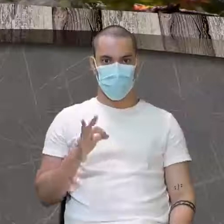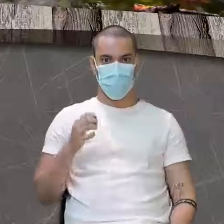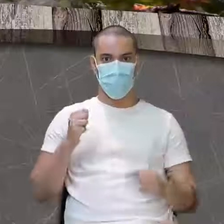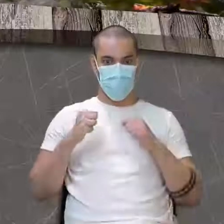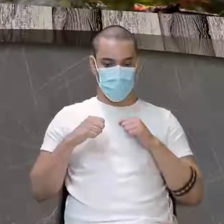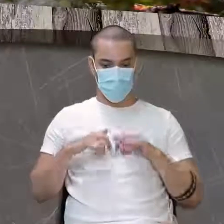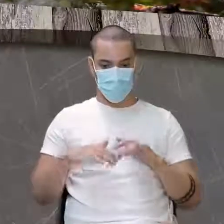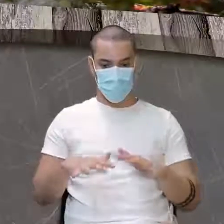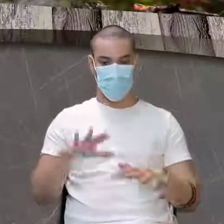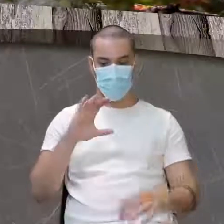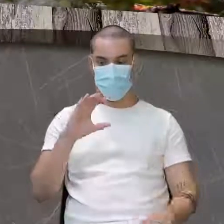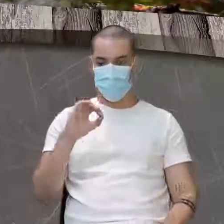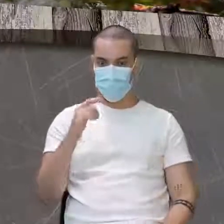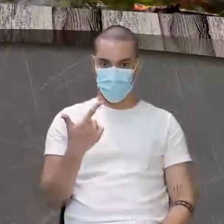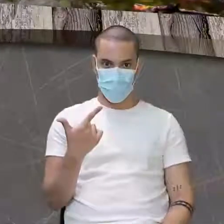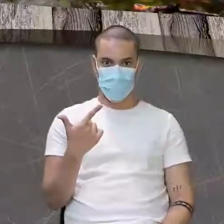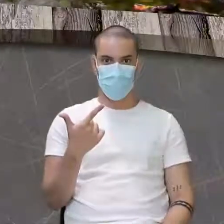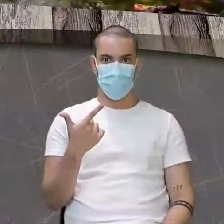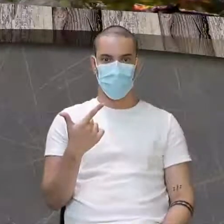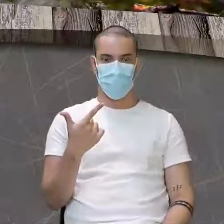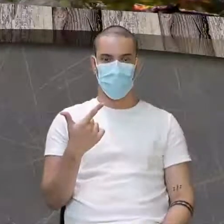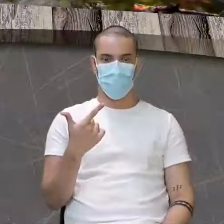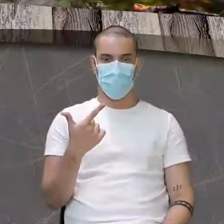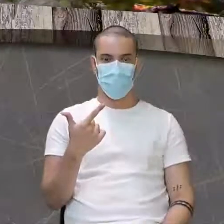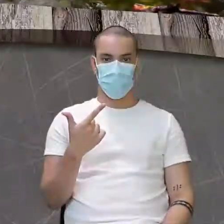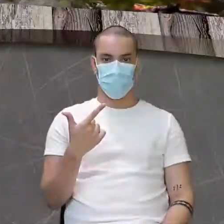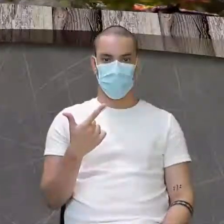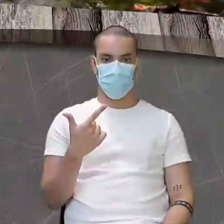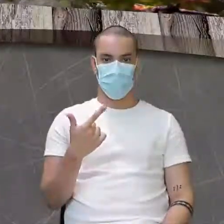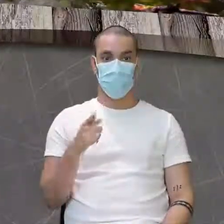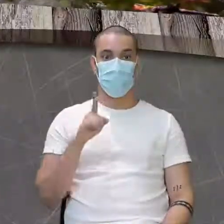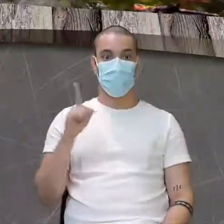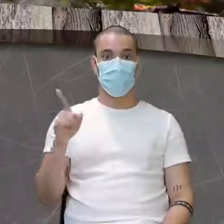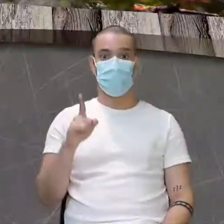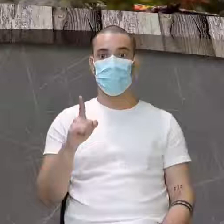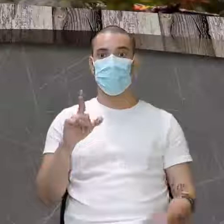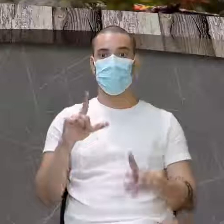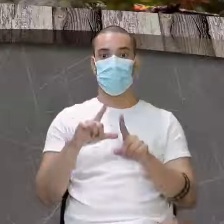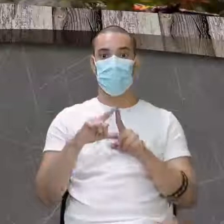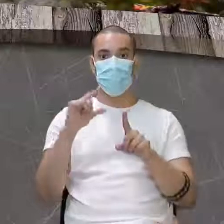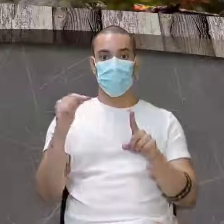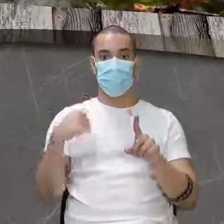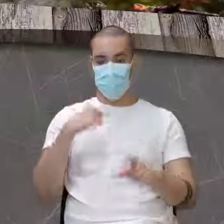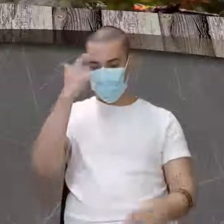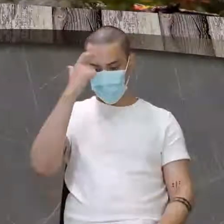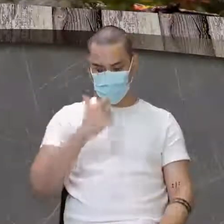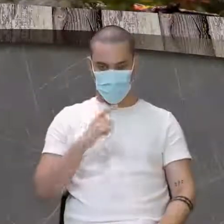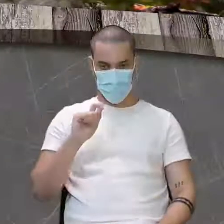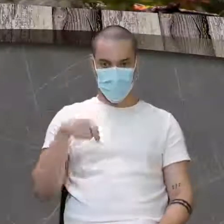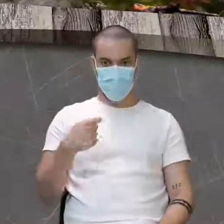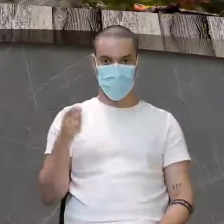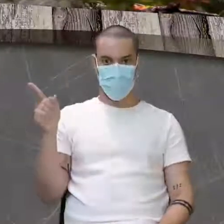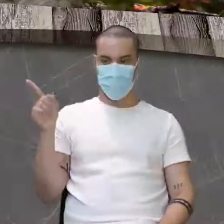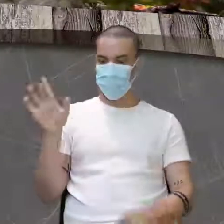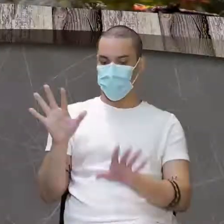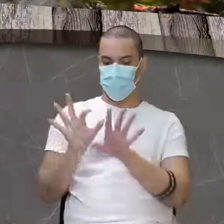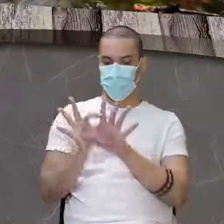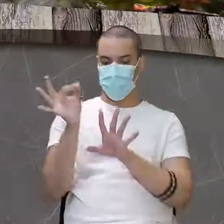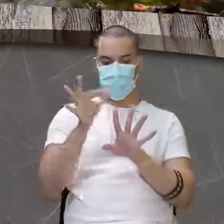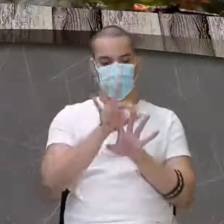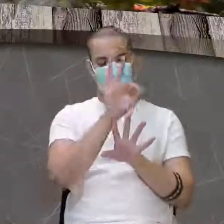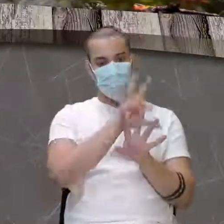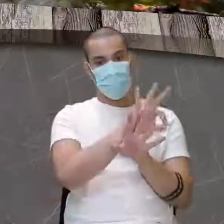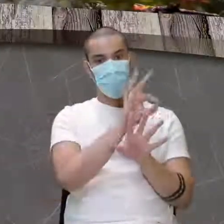expira o CO2, gás carbônico. A planta, sou uma plantinha, meus galinhos. O